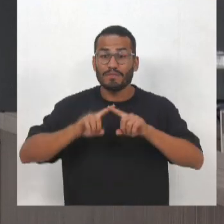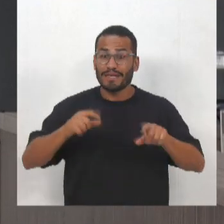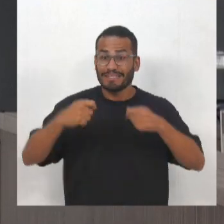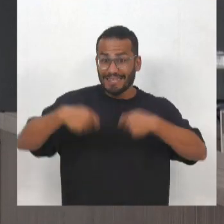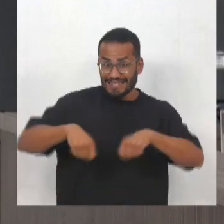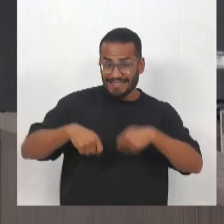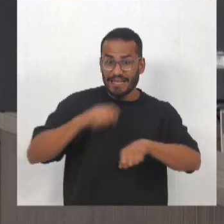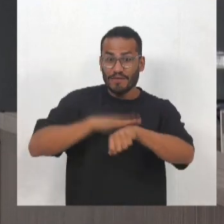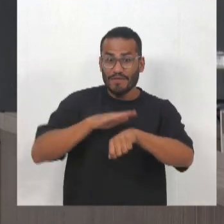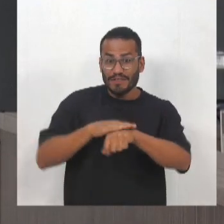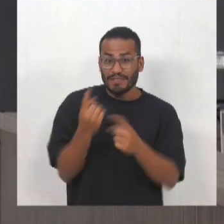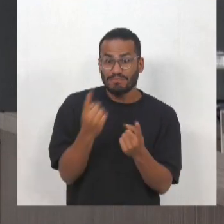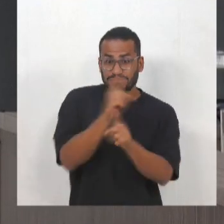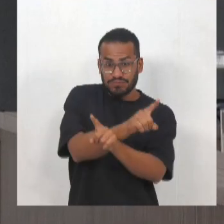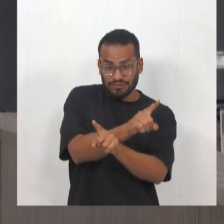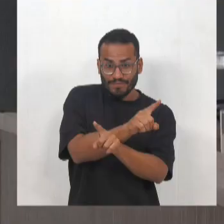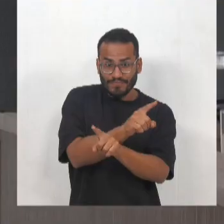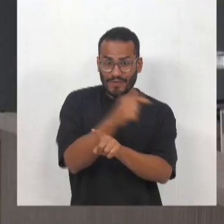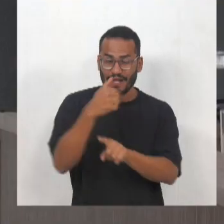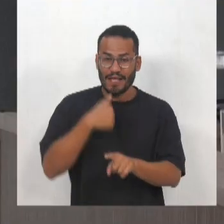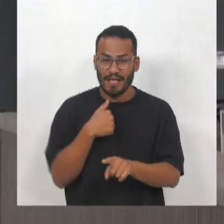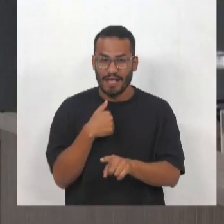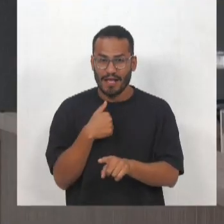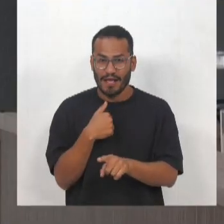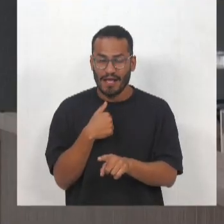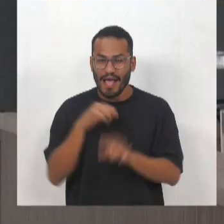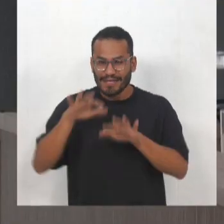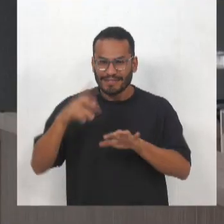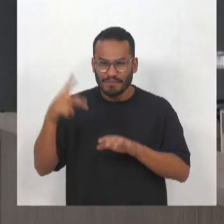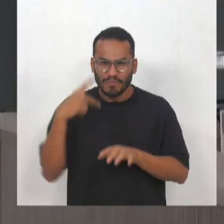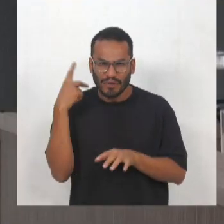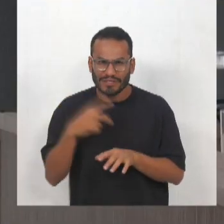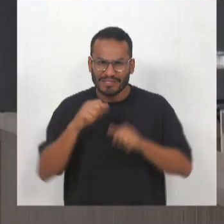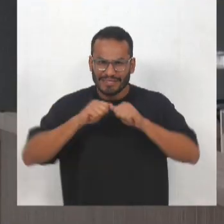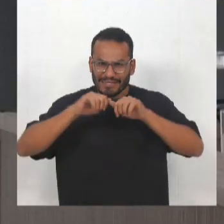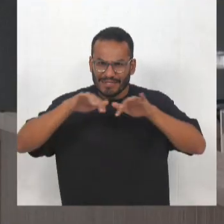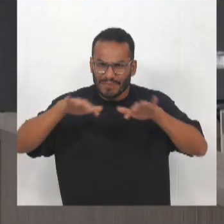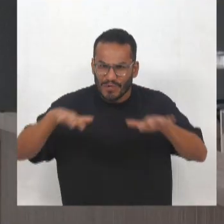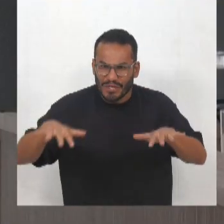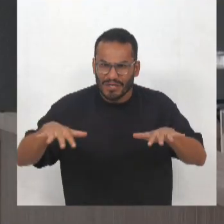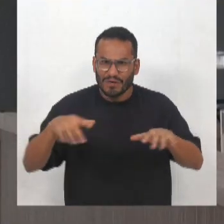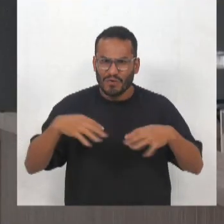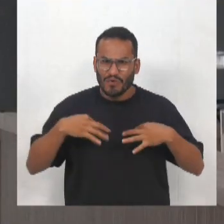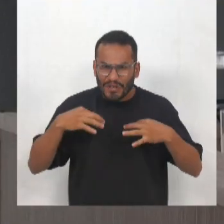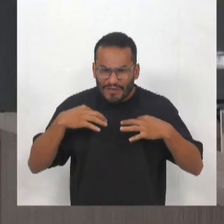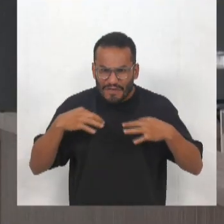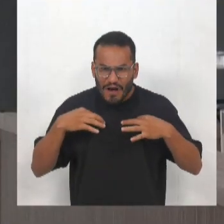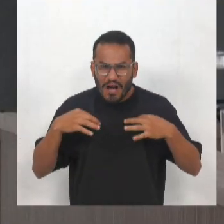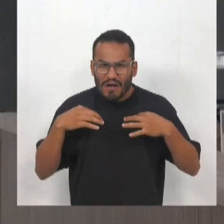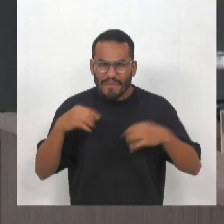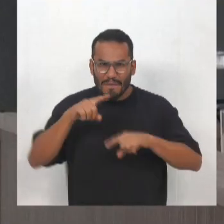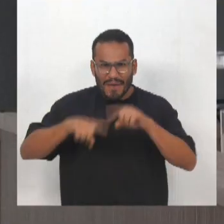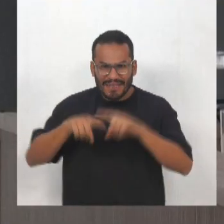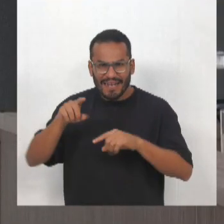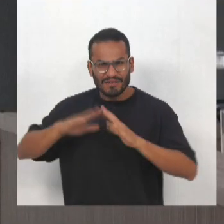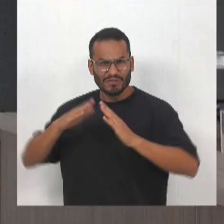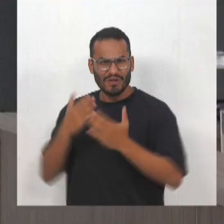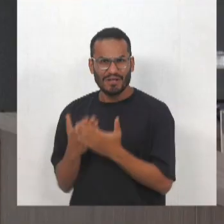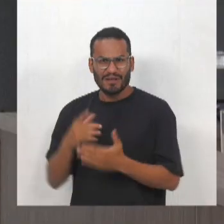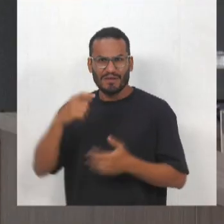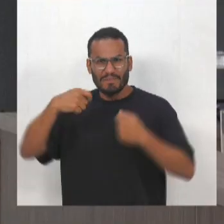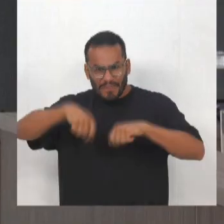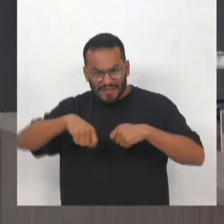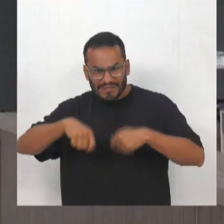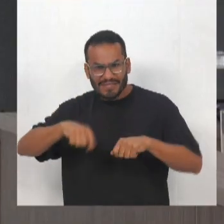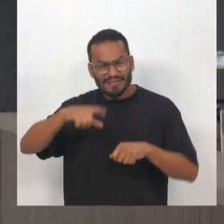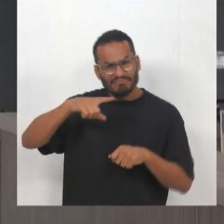necessário fazer um contraponto aqui. Inclusive, considero que essa política de distribuir em massa uniformes e material escolar tem,